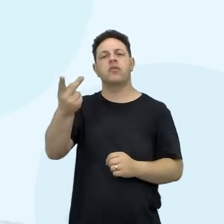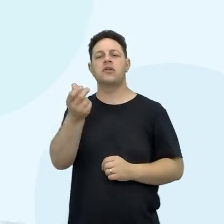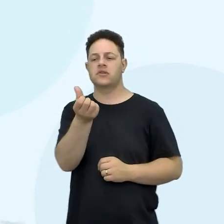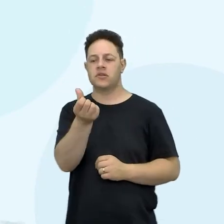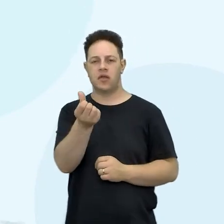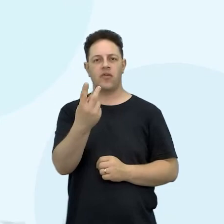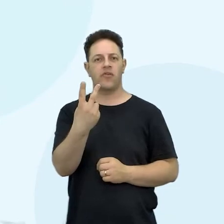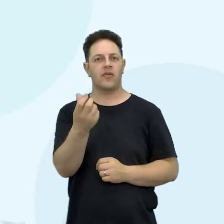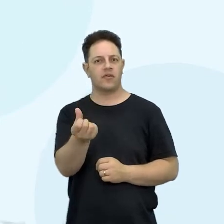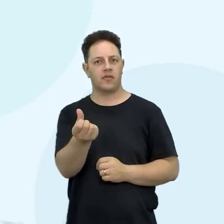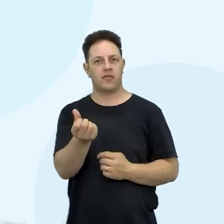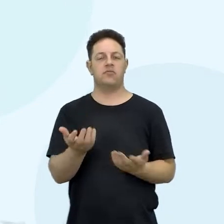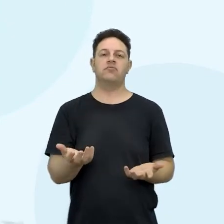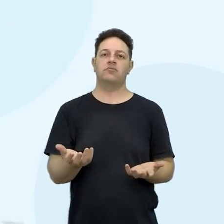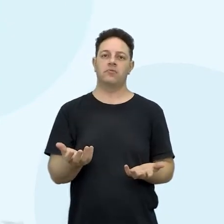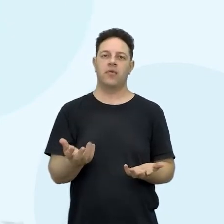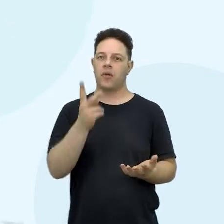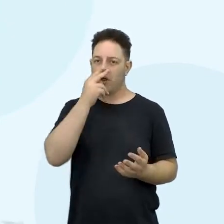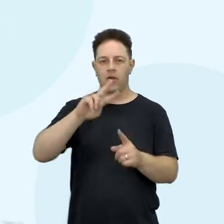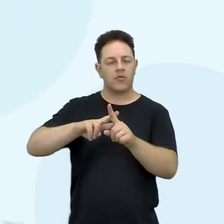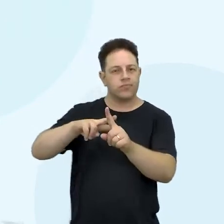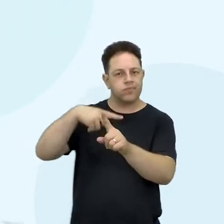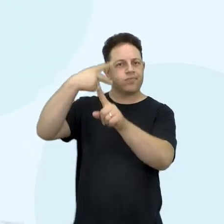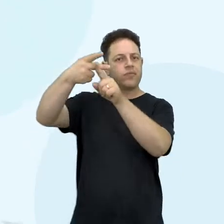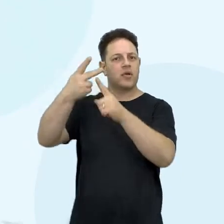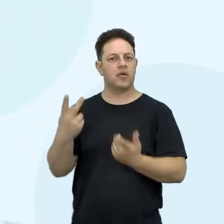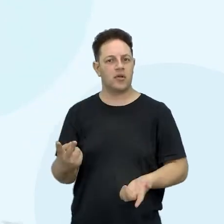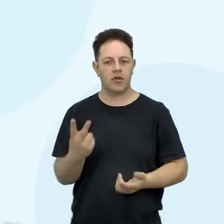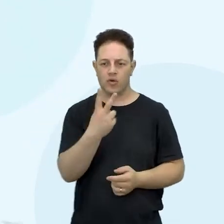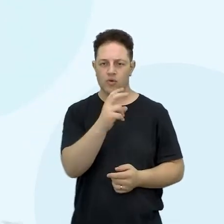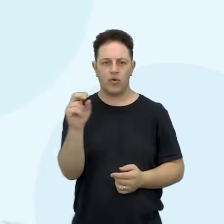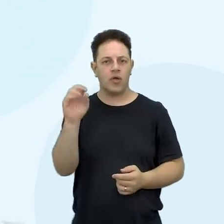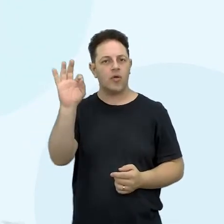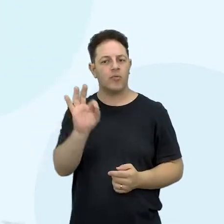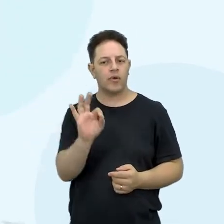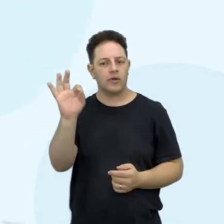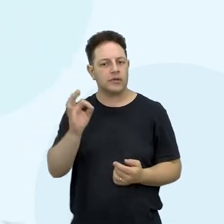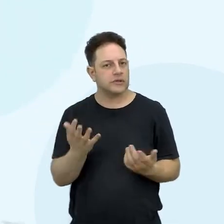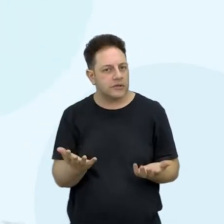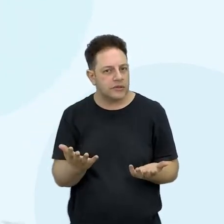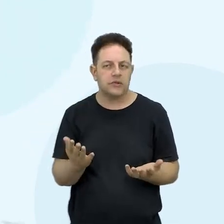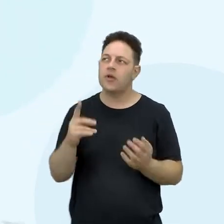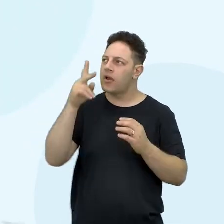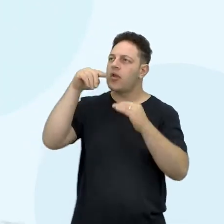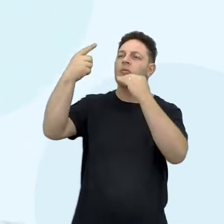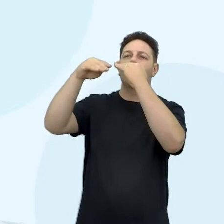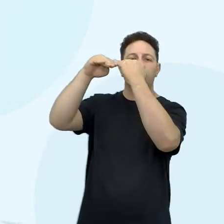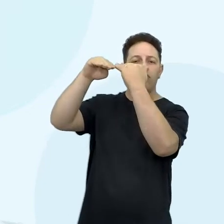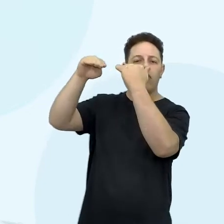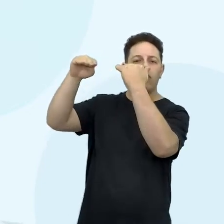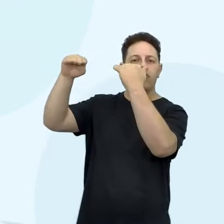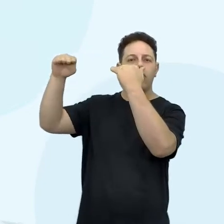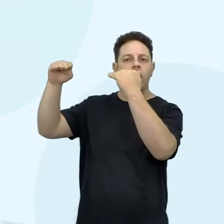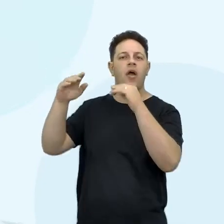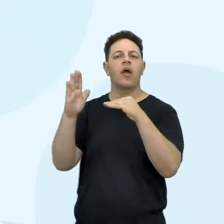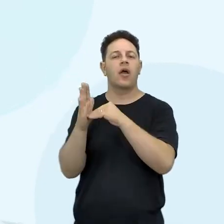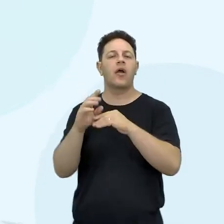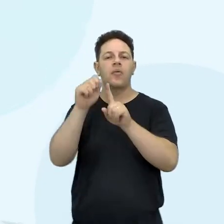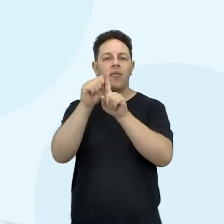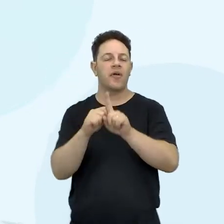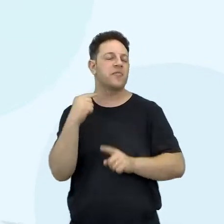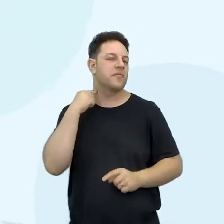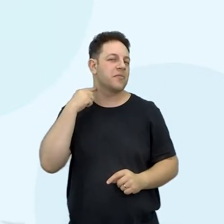Então, aumentou 2 vezes mais, ou seja, um aumento de 200%. E se manteve até o mês de maio. E aí a